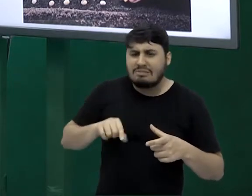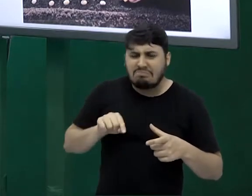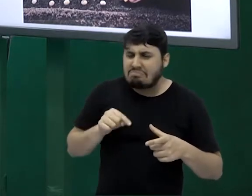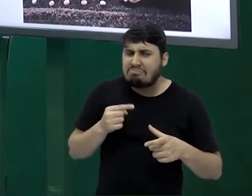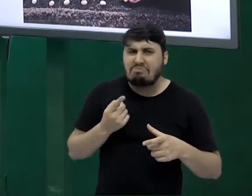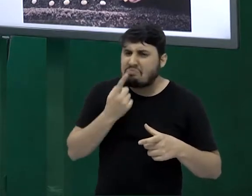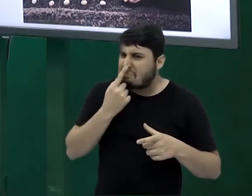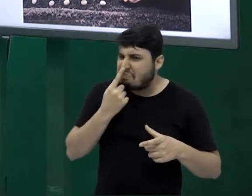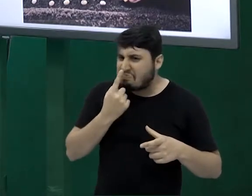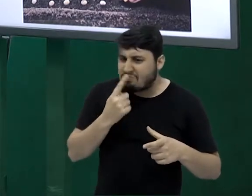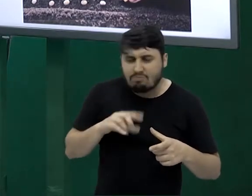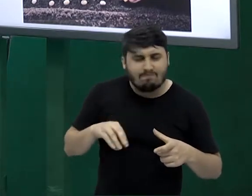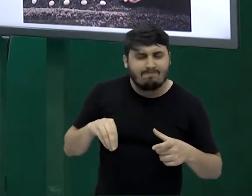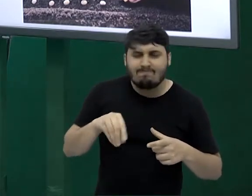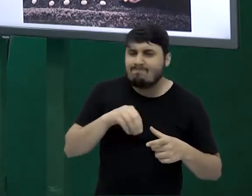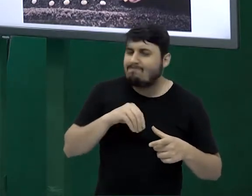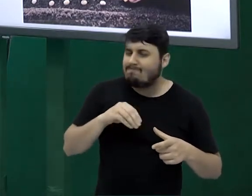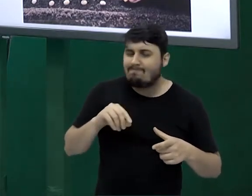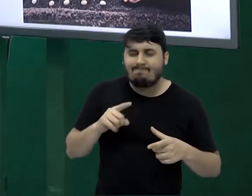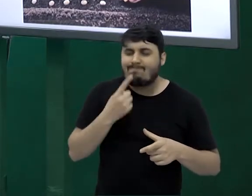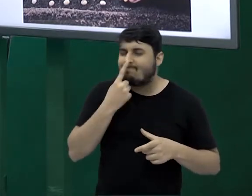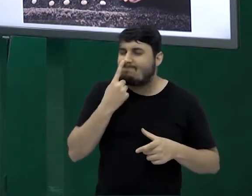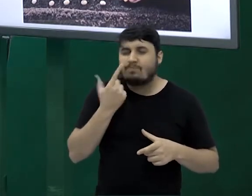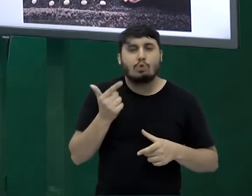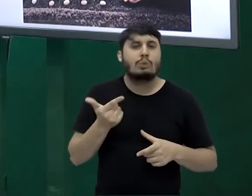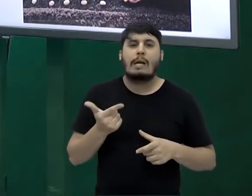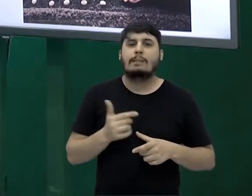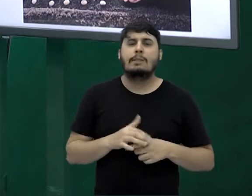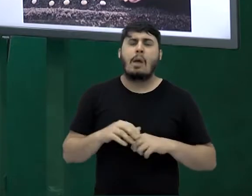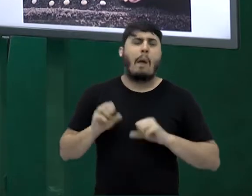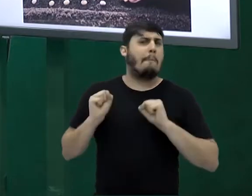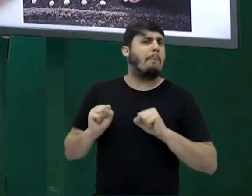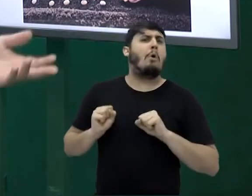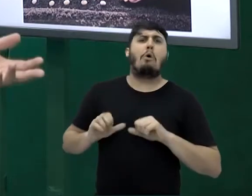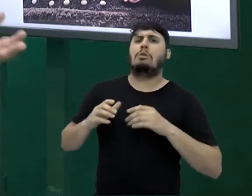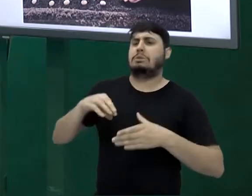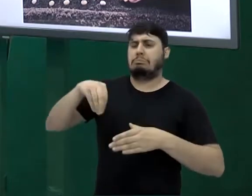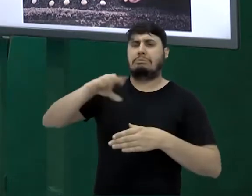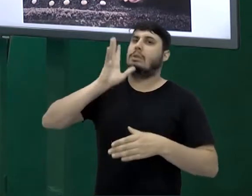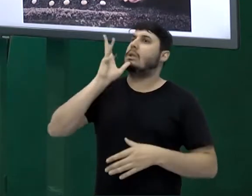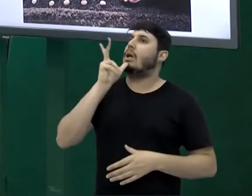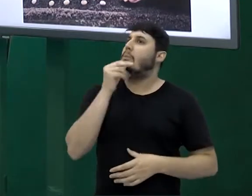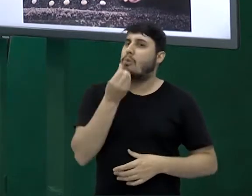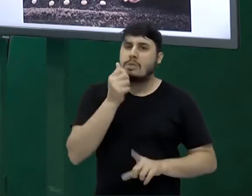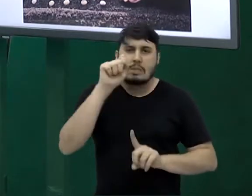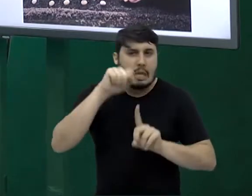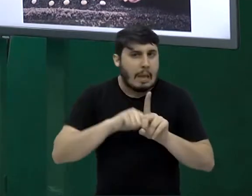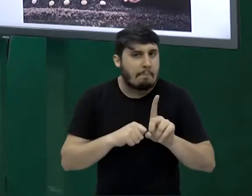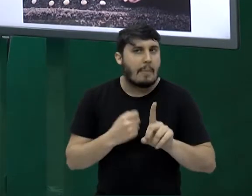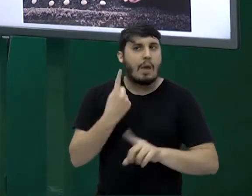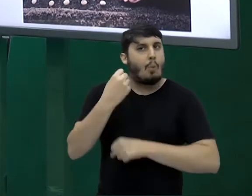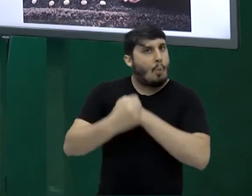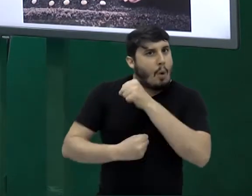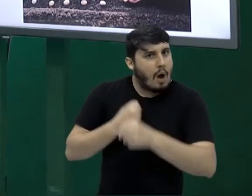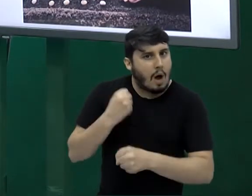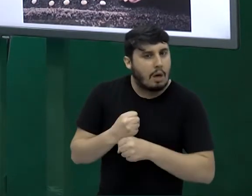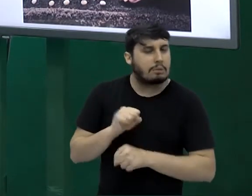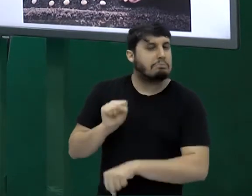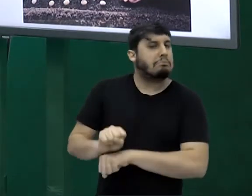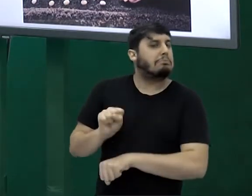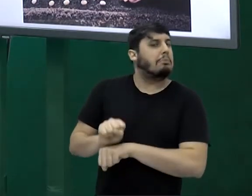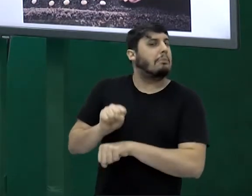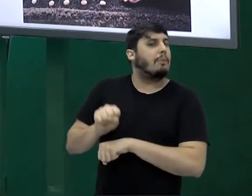a semente pode ficar, sei lá, 6 meses, 1 ano esperando para ser germinada,